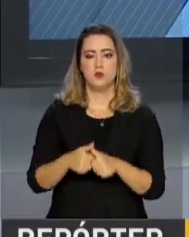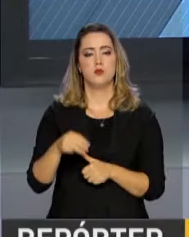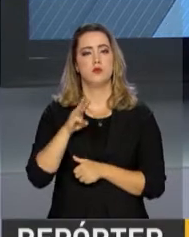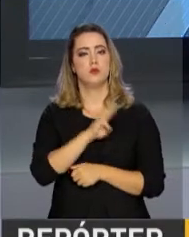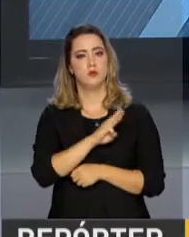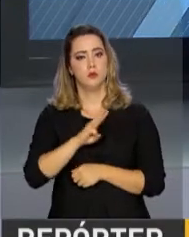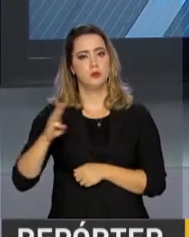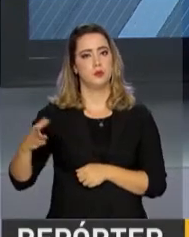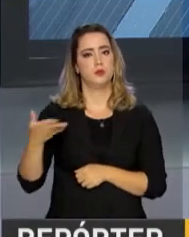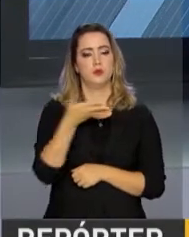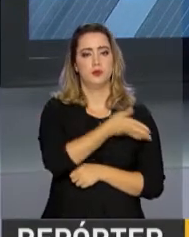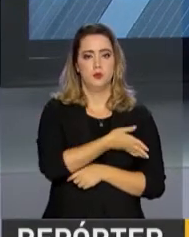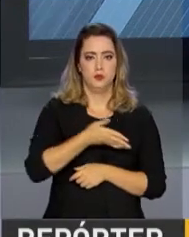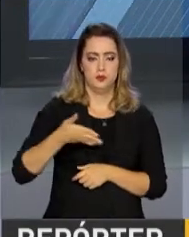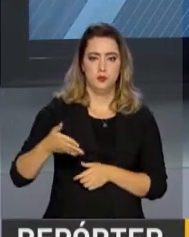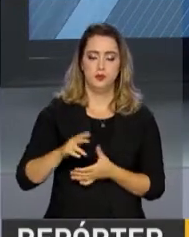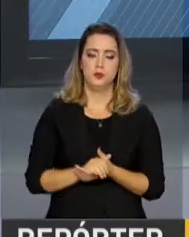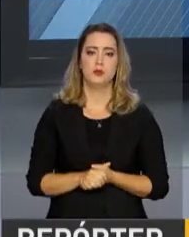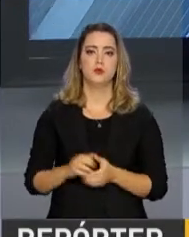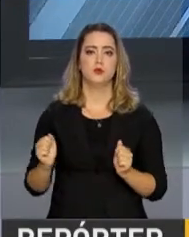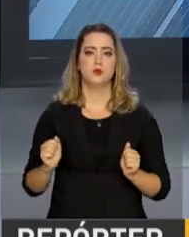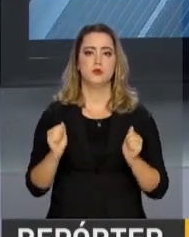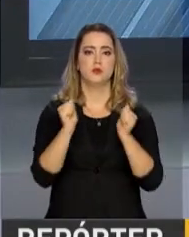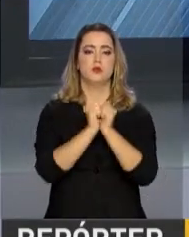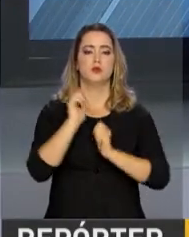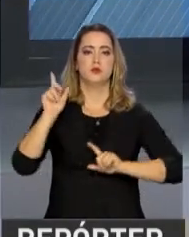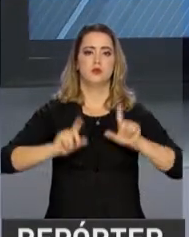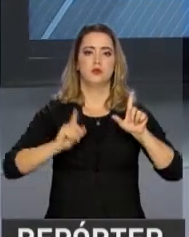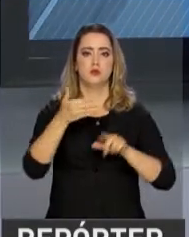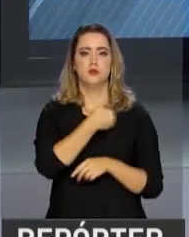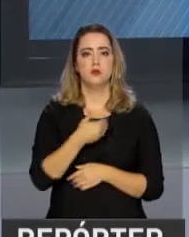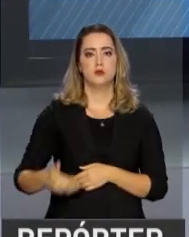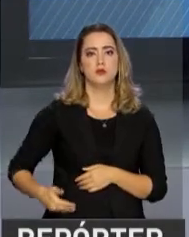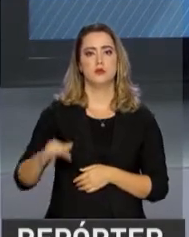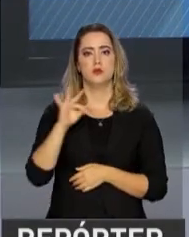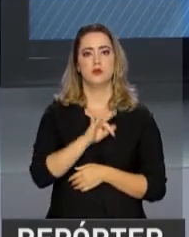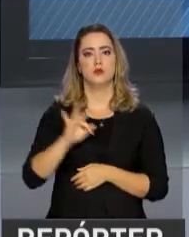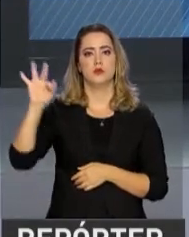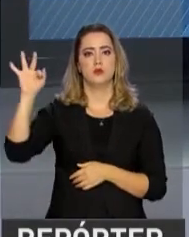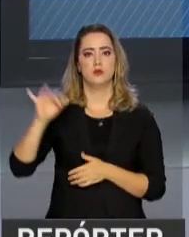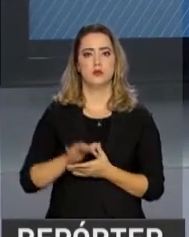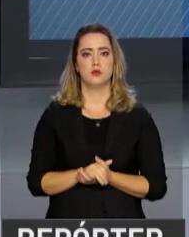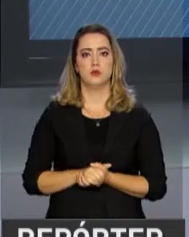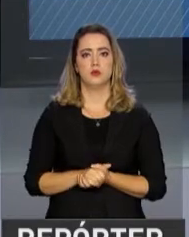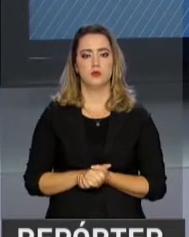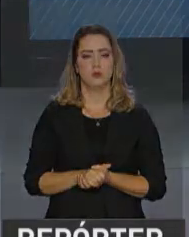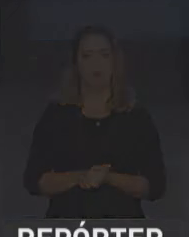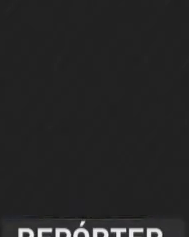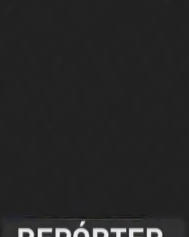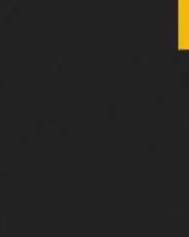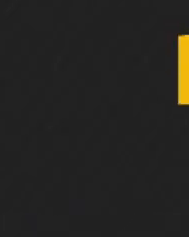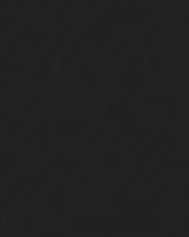também está na página da nbr na internet continue com a gente na nbr a tv do governo federal